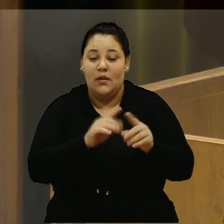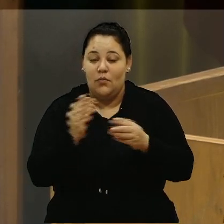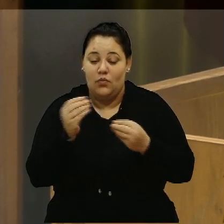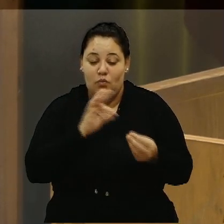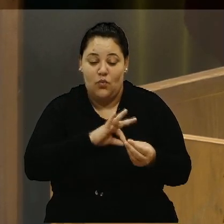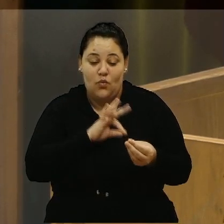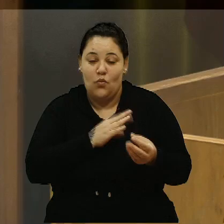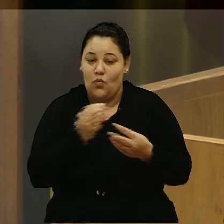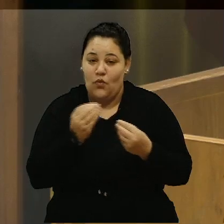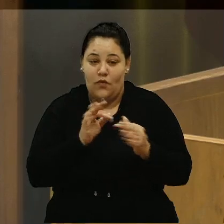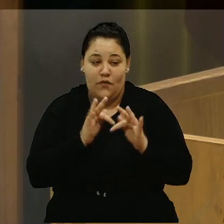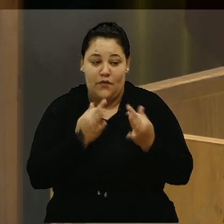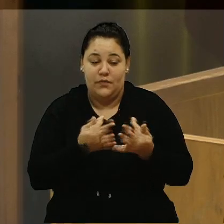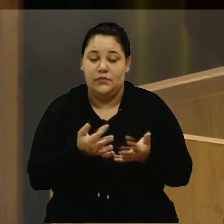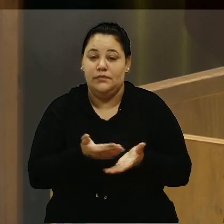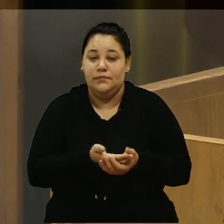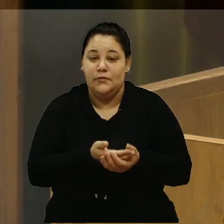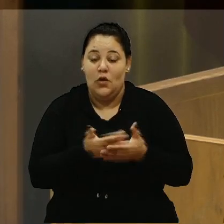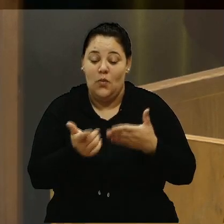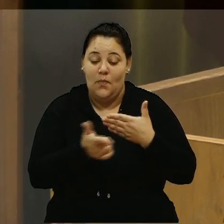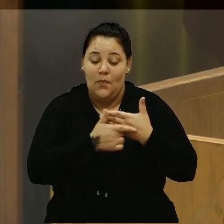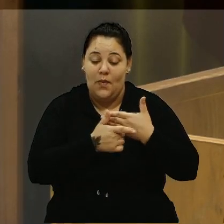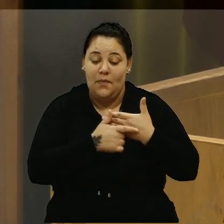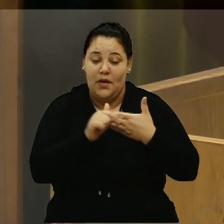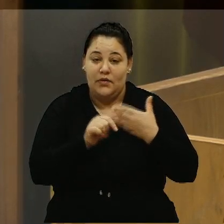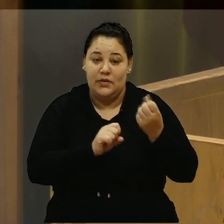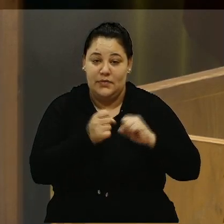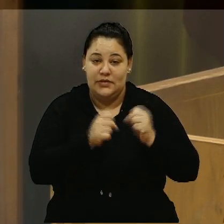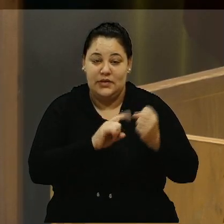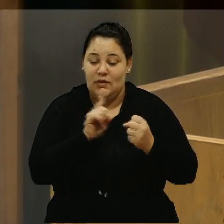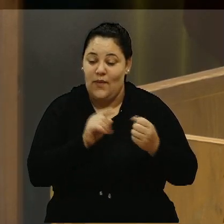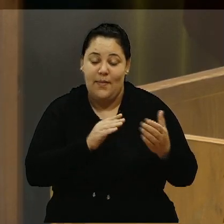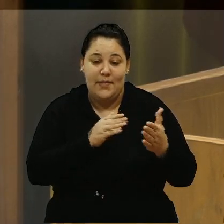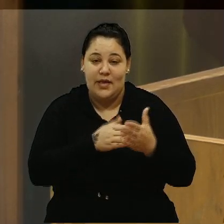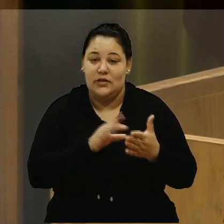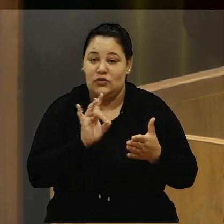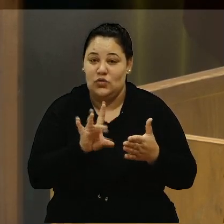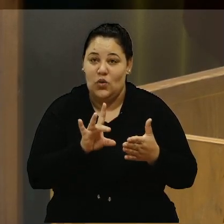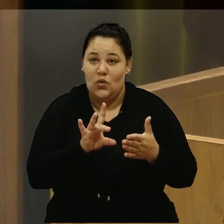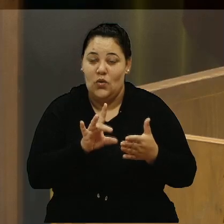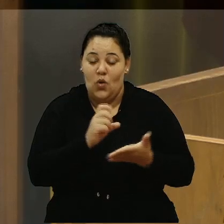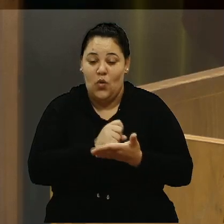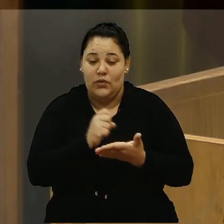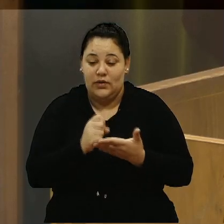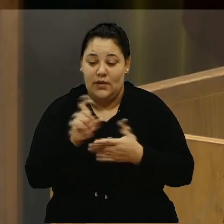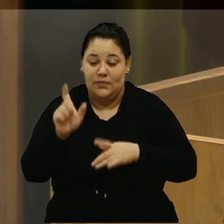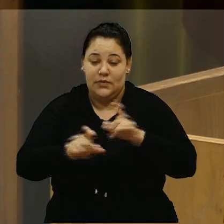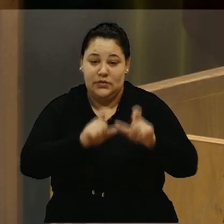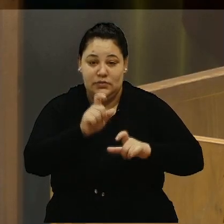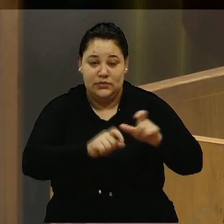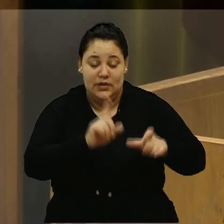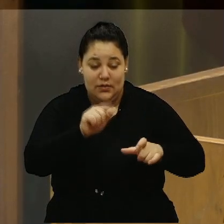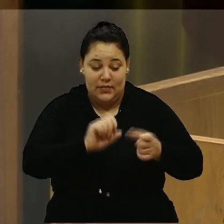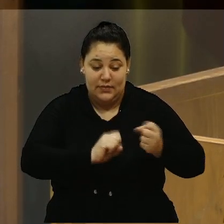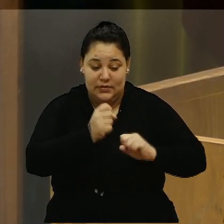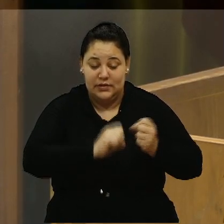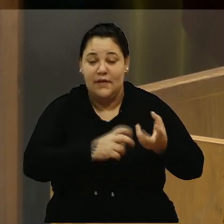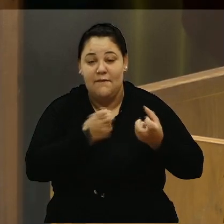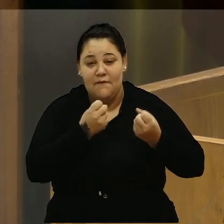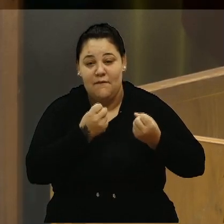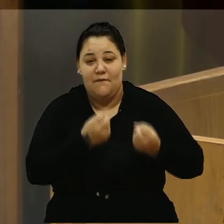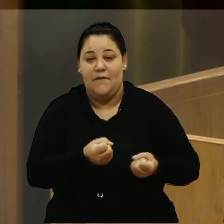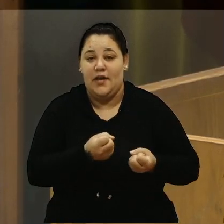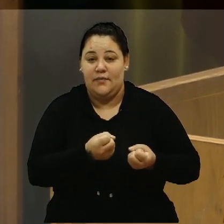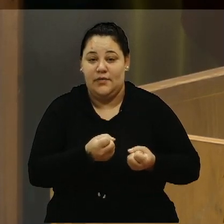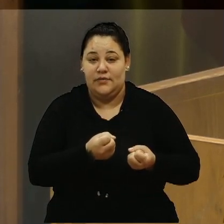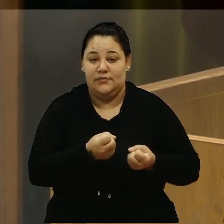Porém, o papel da Autotrave não se limita a ser uma grande empregadora. Uma empresa sólida e comprometida